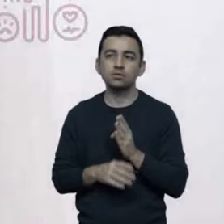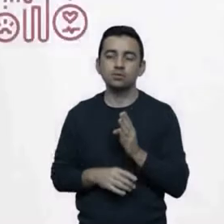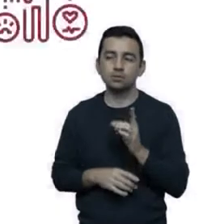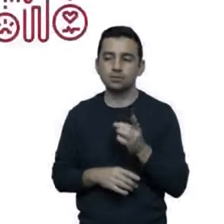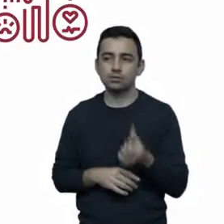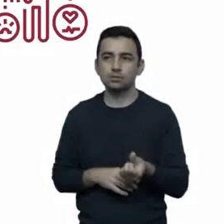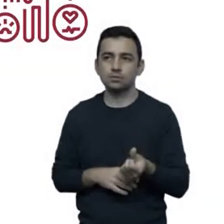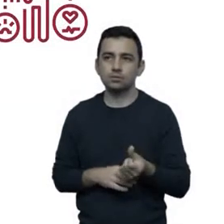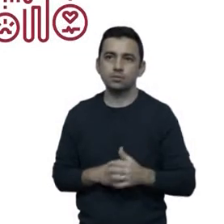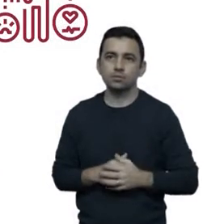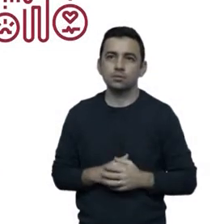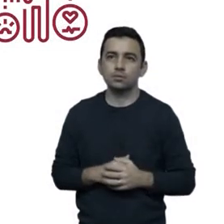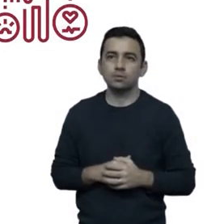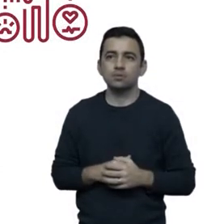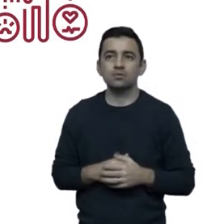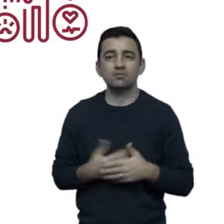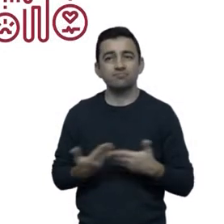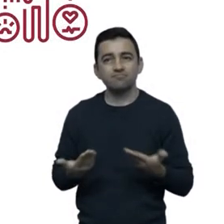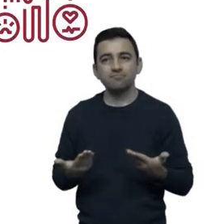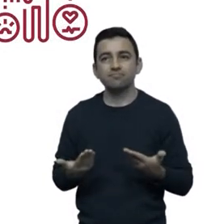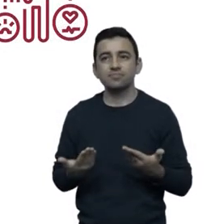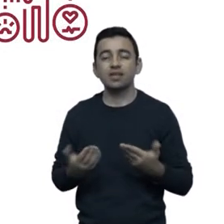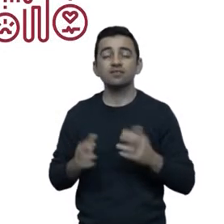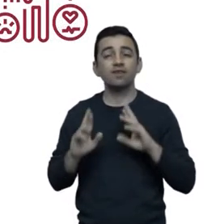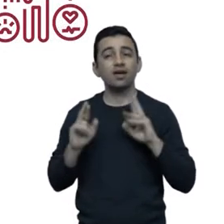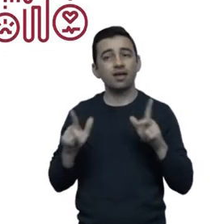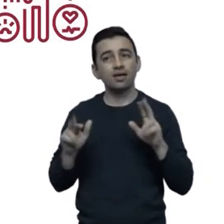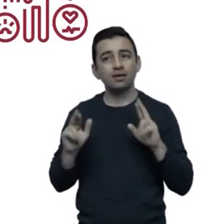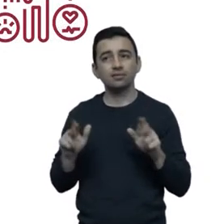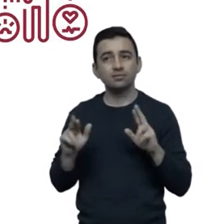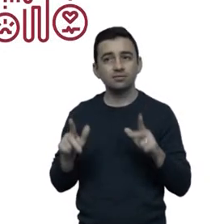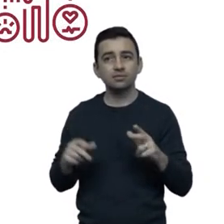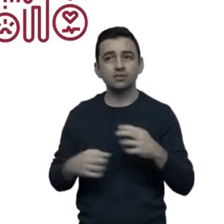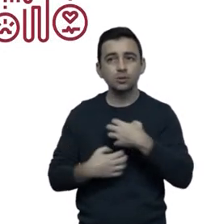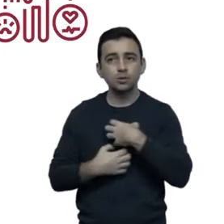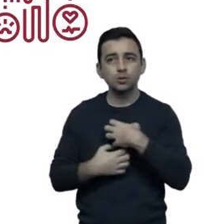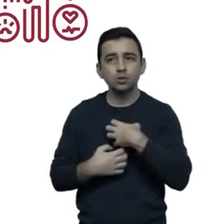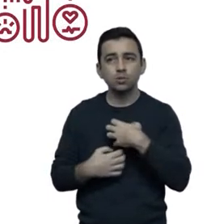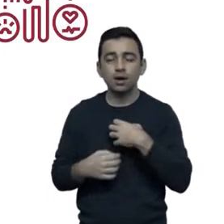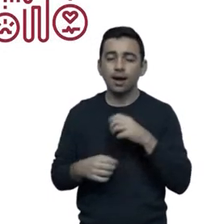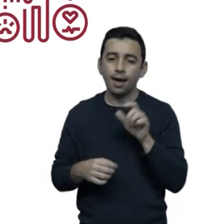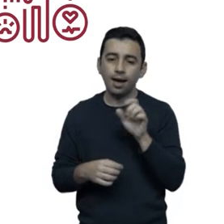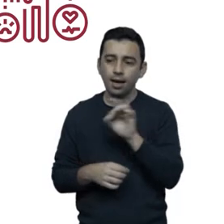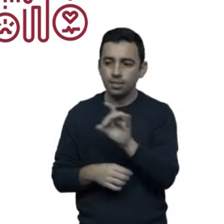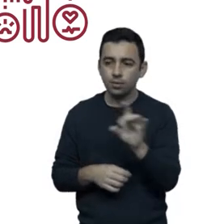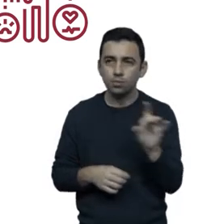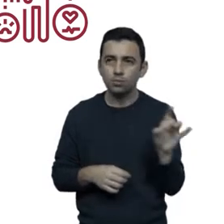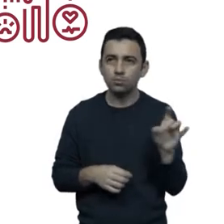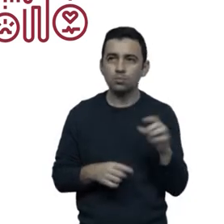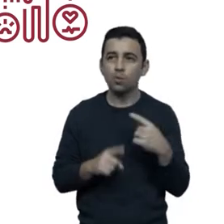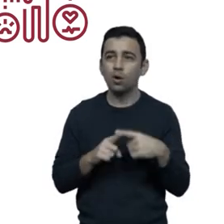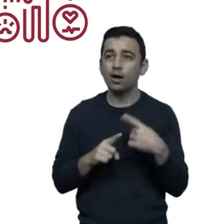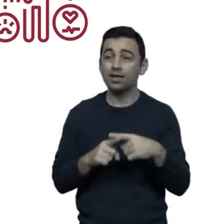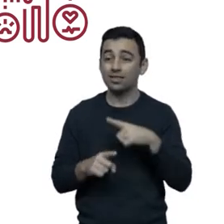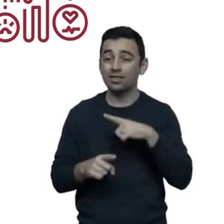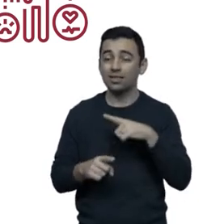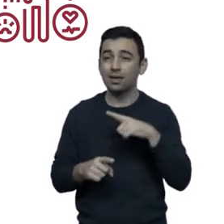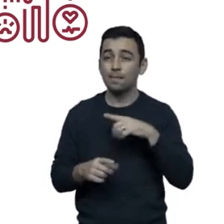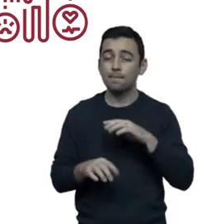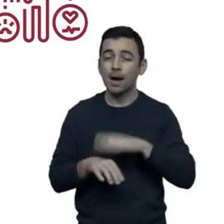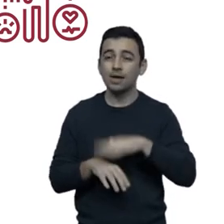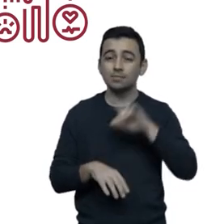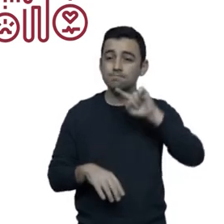é muito heterogêneo, é muito diferente os sintomas de um paciente para o outro, porque são mais de 1.000 variantes